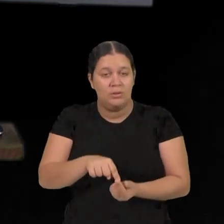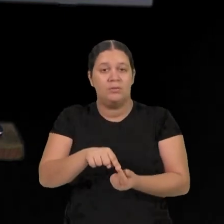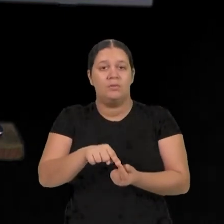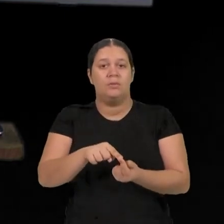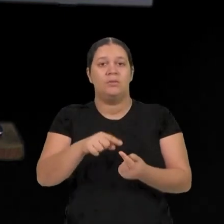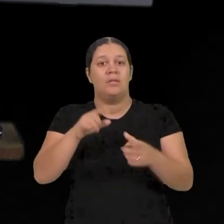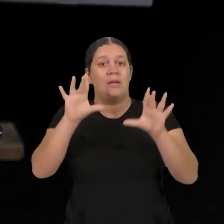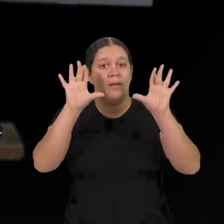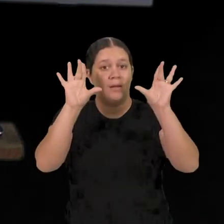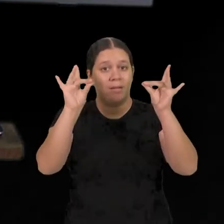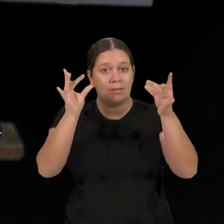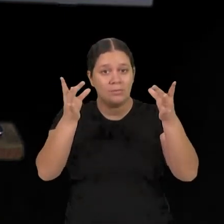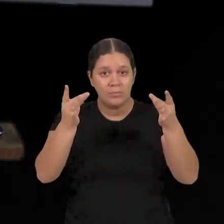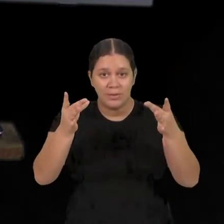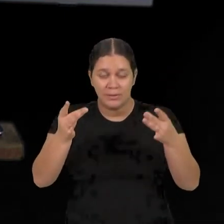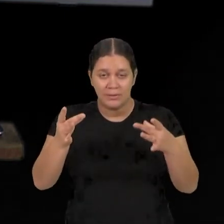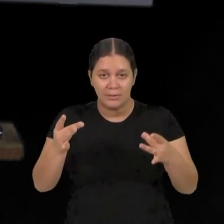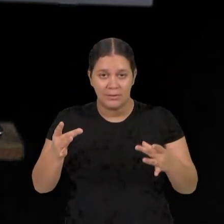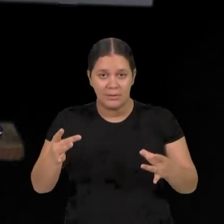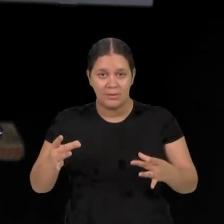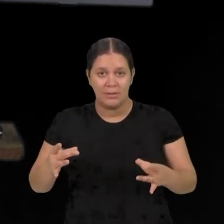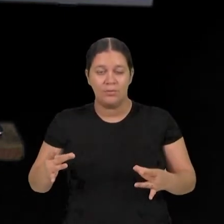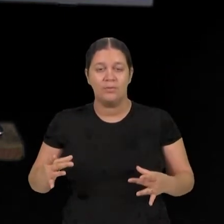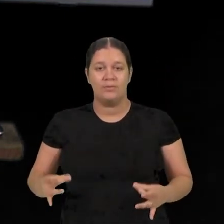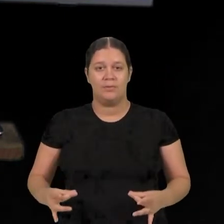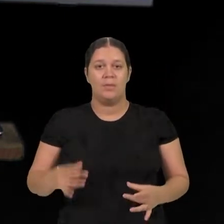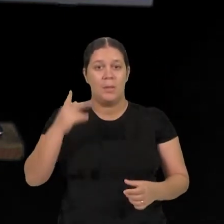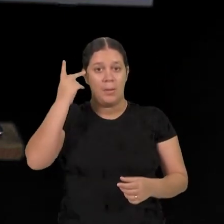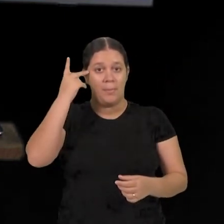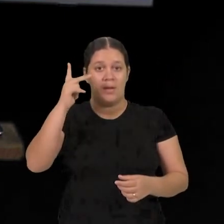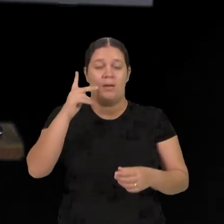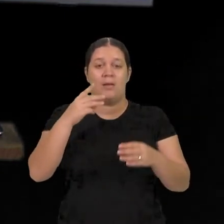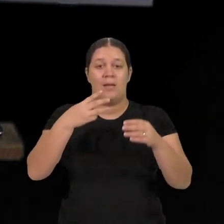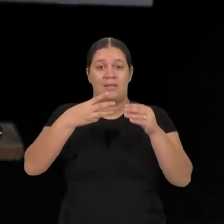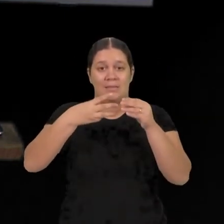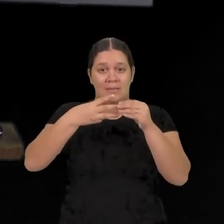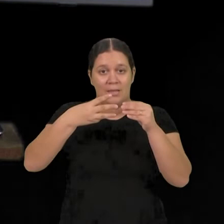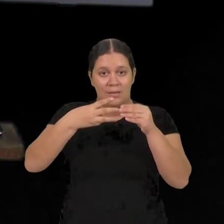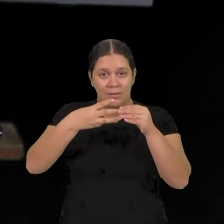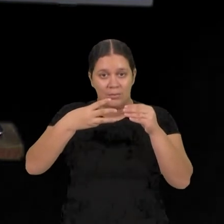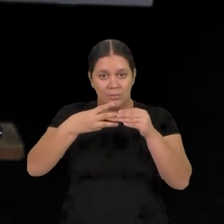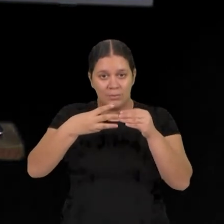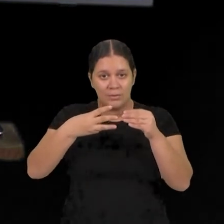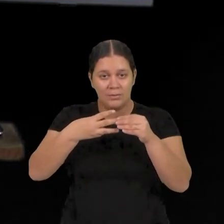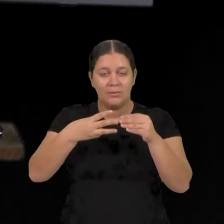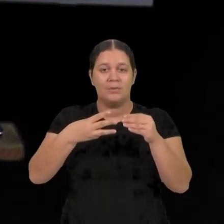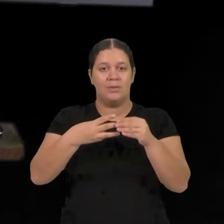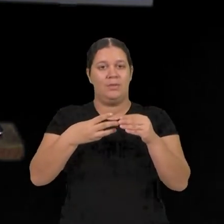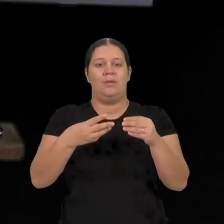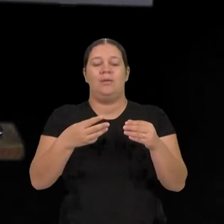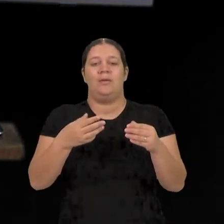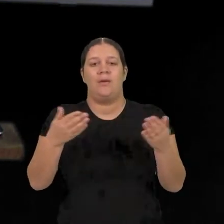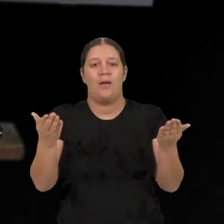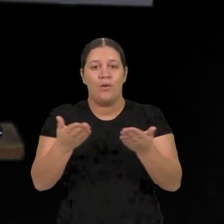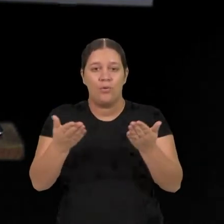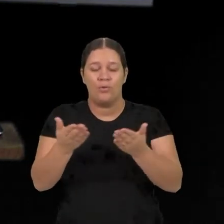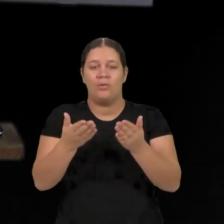funções específicas para a célula, tá, fazendo um apanhado final